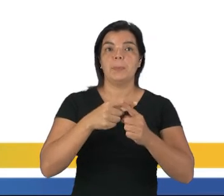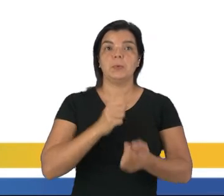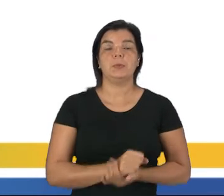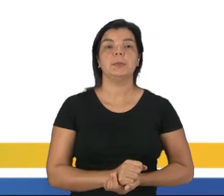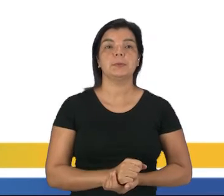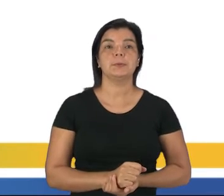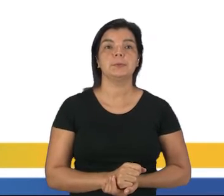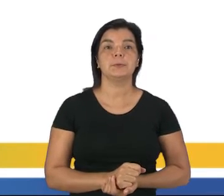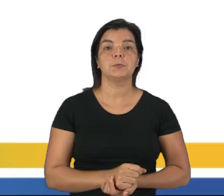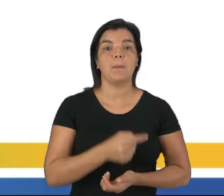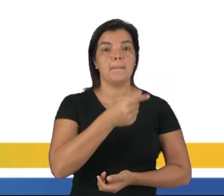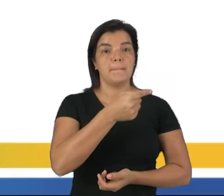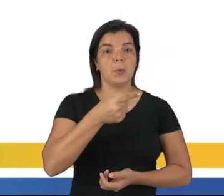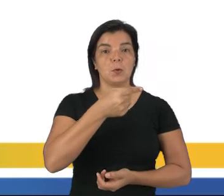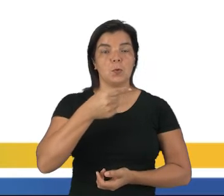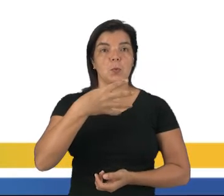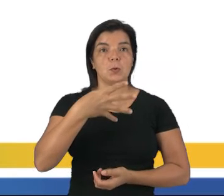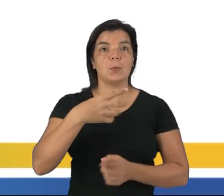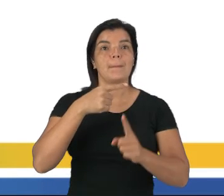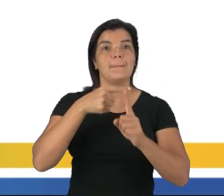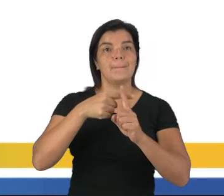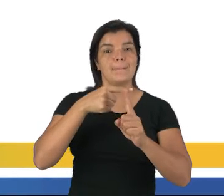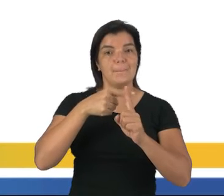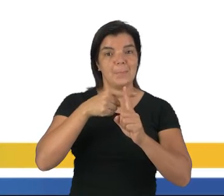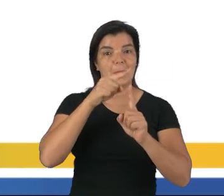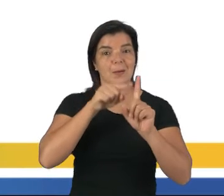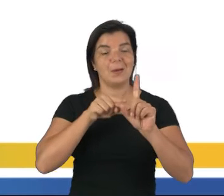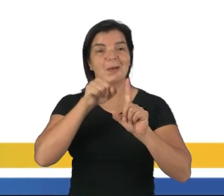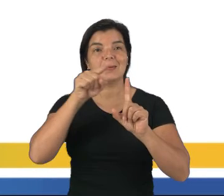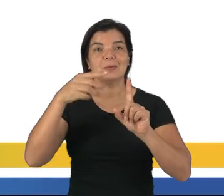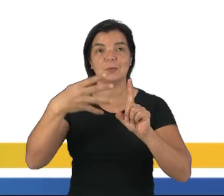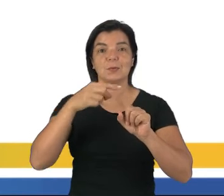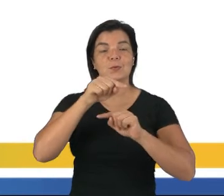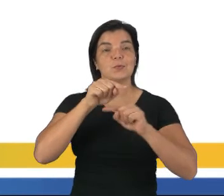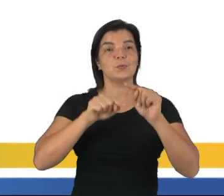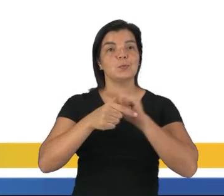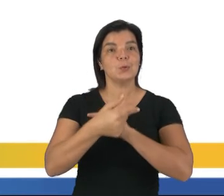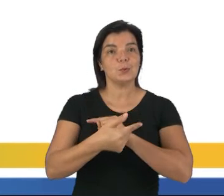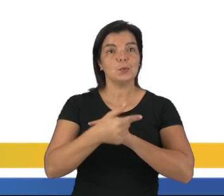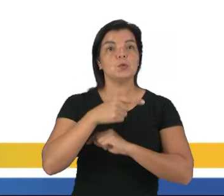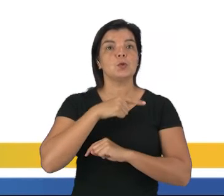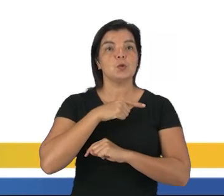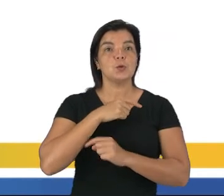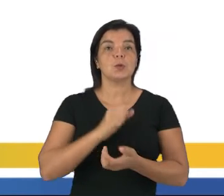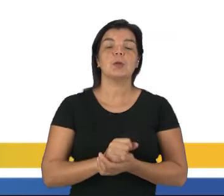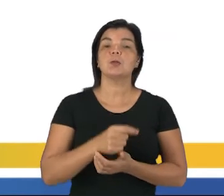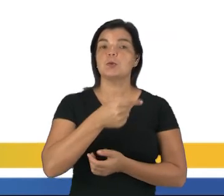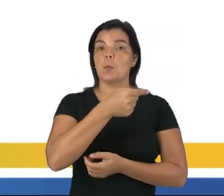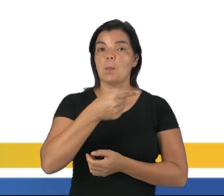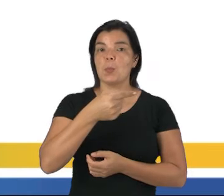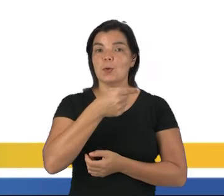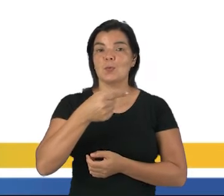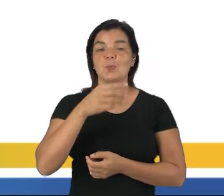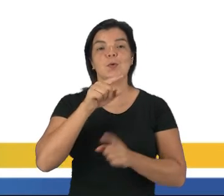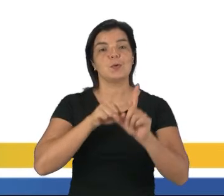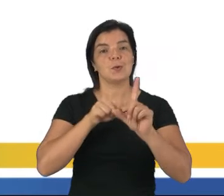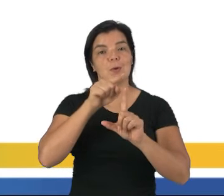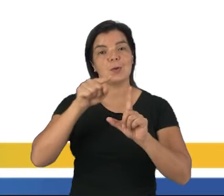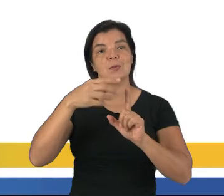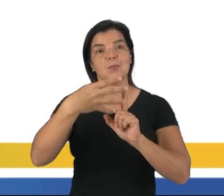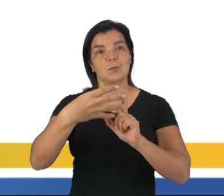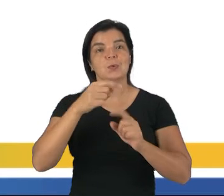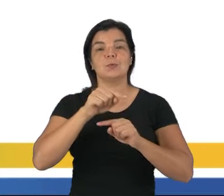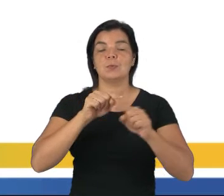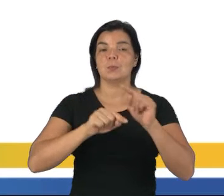aqui menos o menos 4 mais raiz de 4, dividido para 2, e tenho menos o menos 4 menos o raiz de